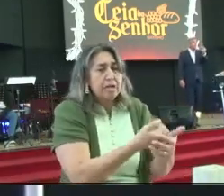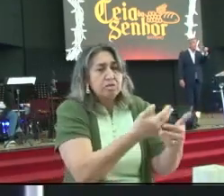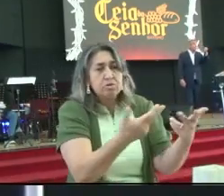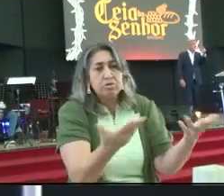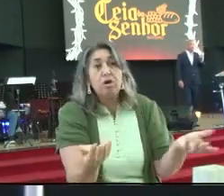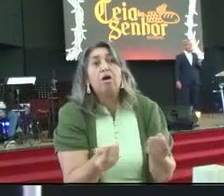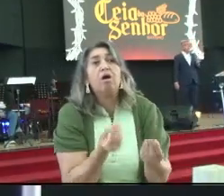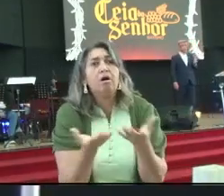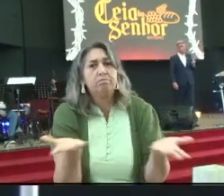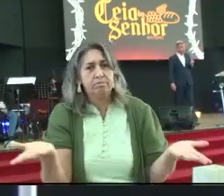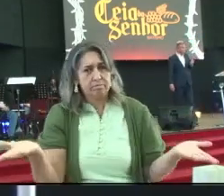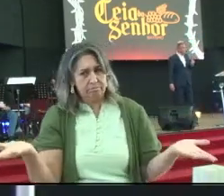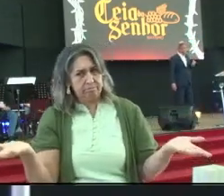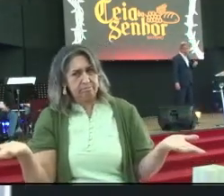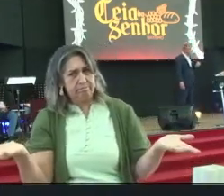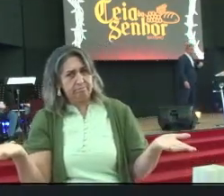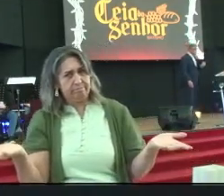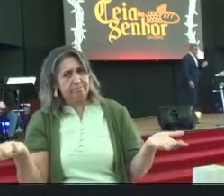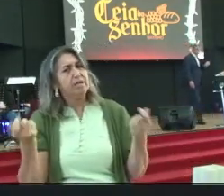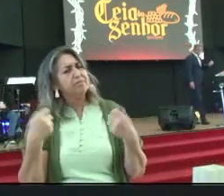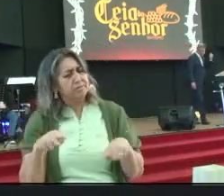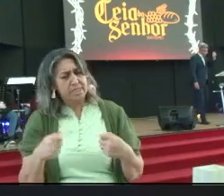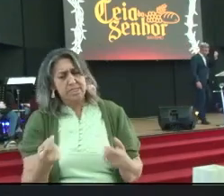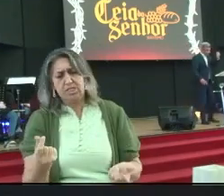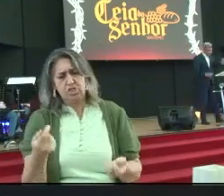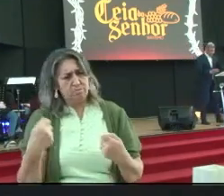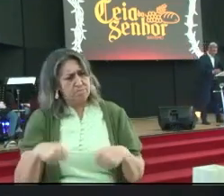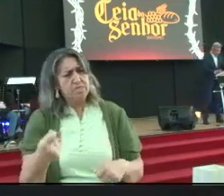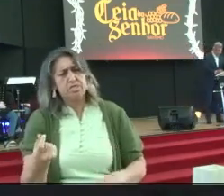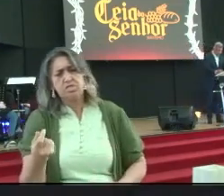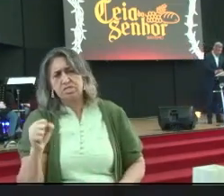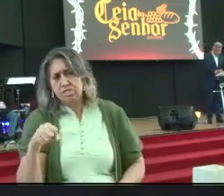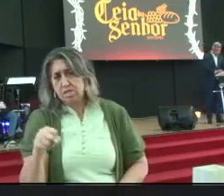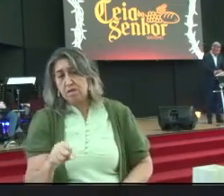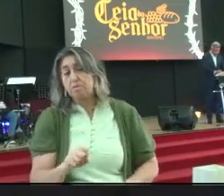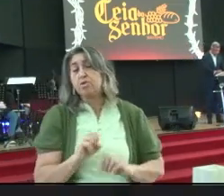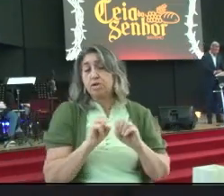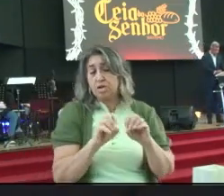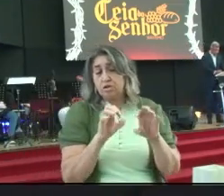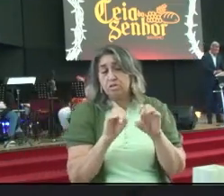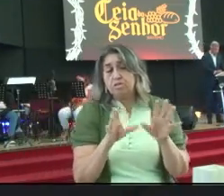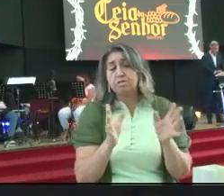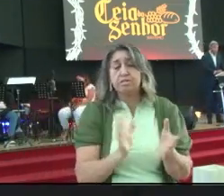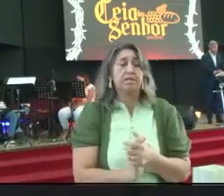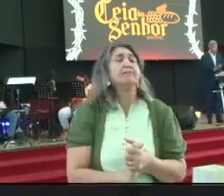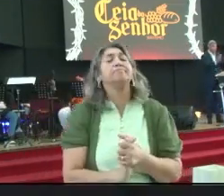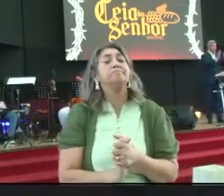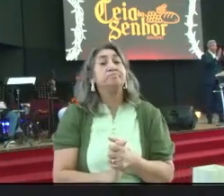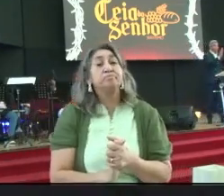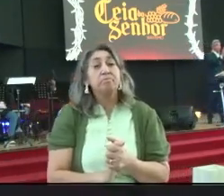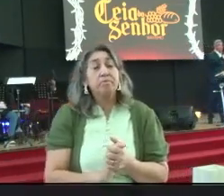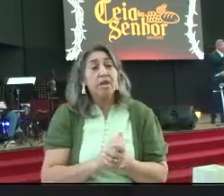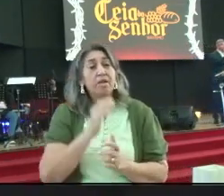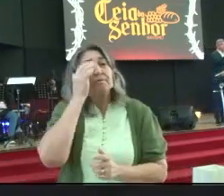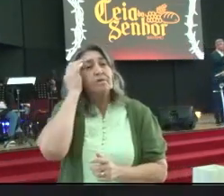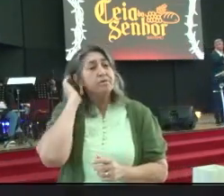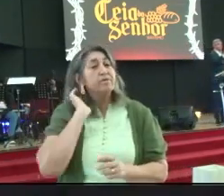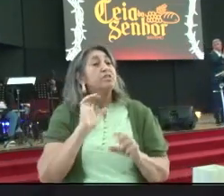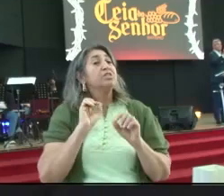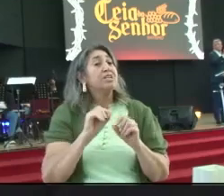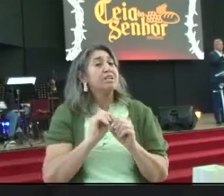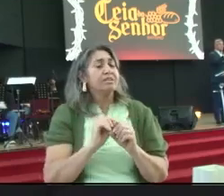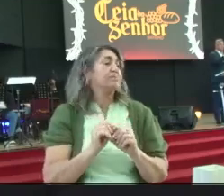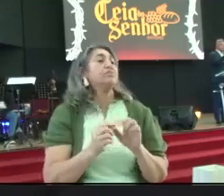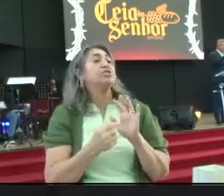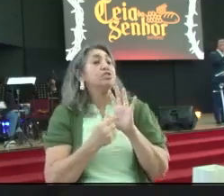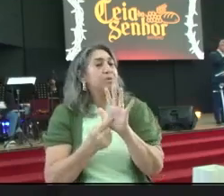vida financeira? Deixa eu te ensinar você alguns segredos. Eu vou dar uma